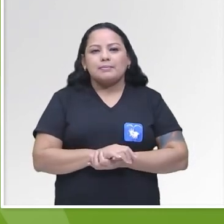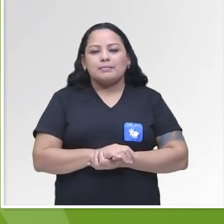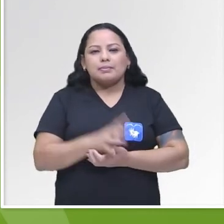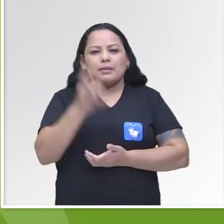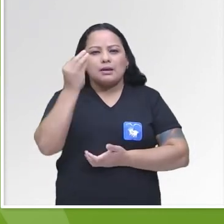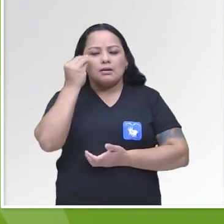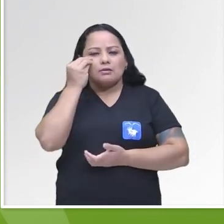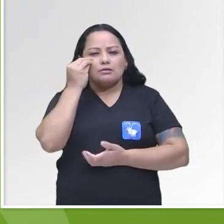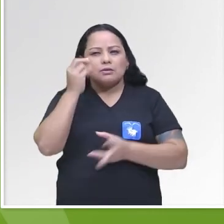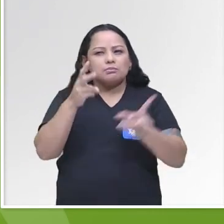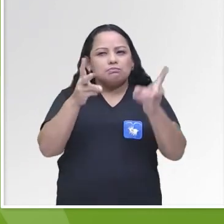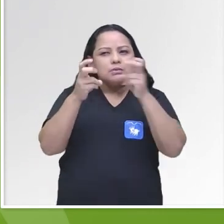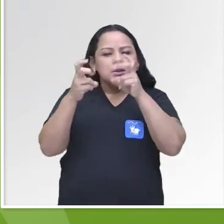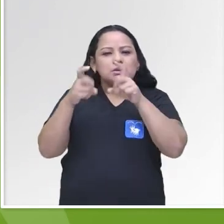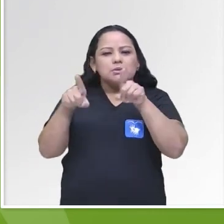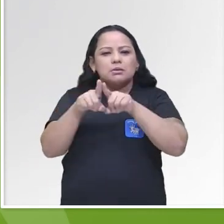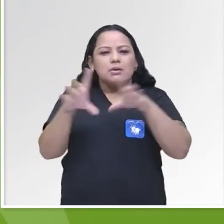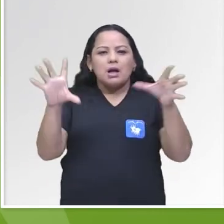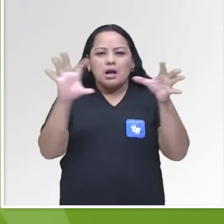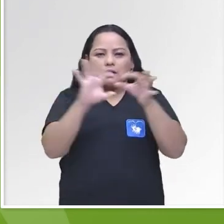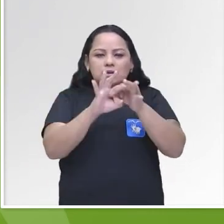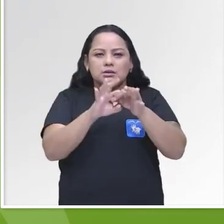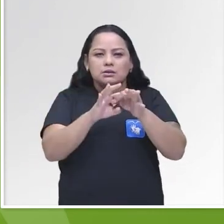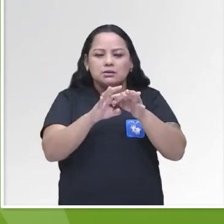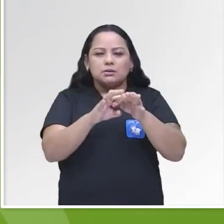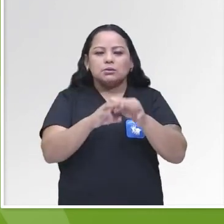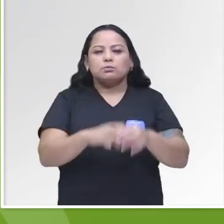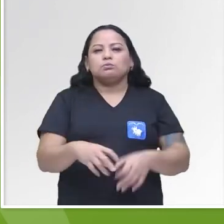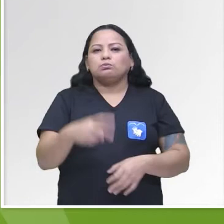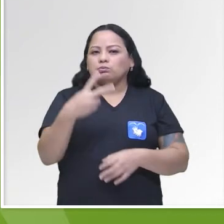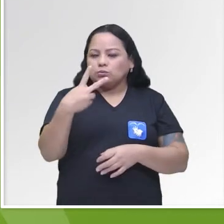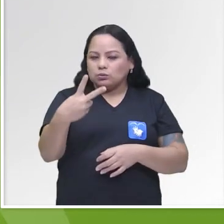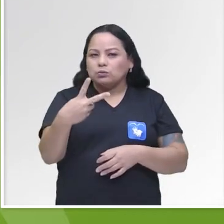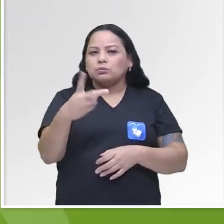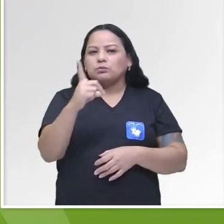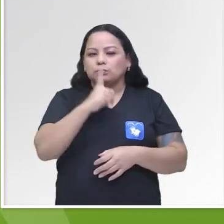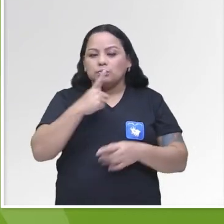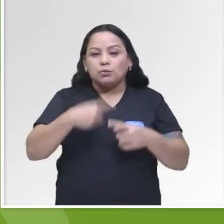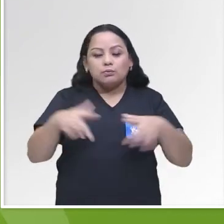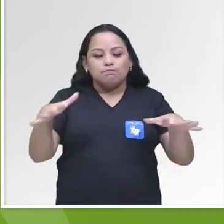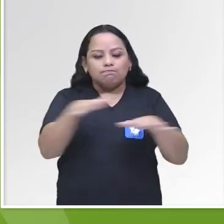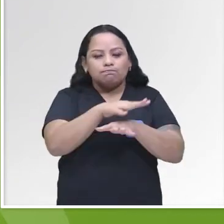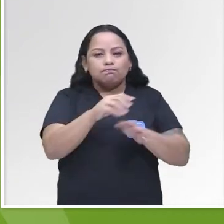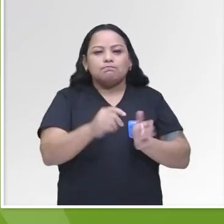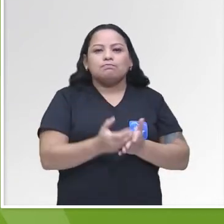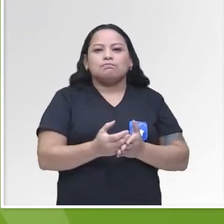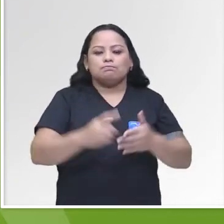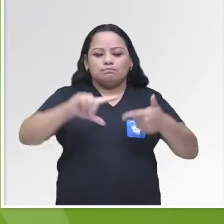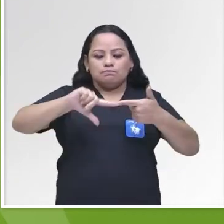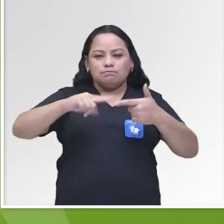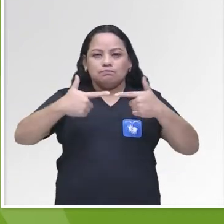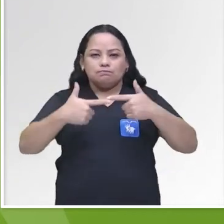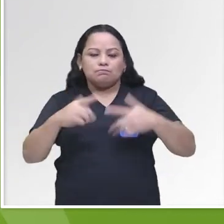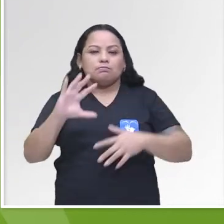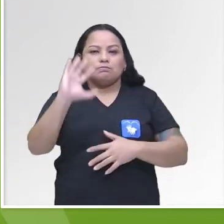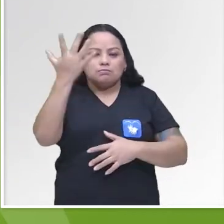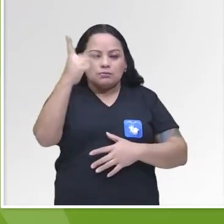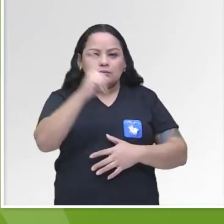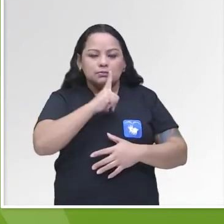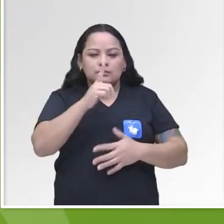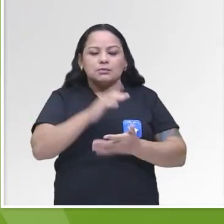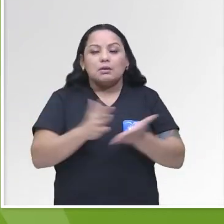observa que tem ligação dupla, que é uma condição para ocorrer a isomeria cis-trans. Agora a gente